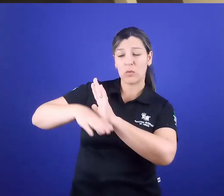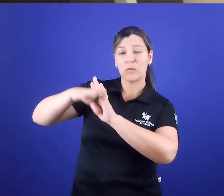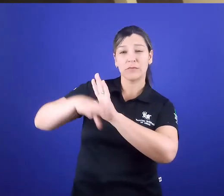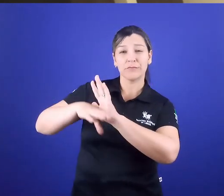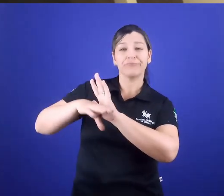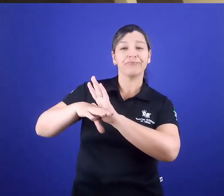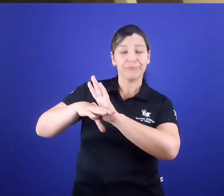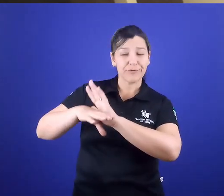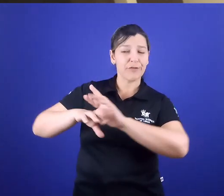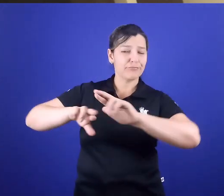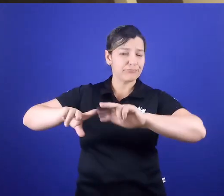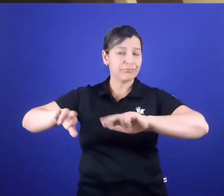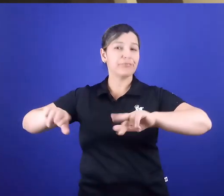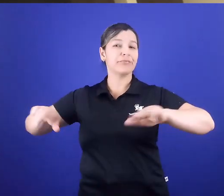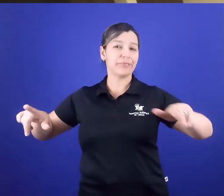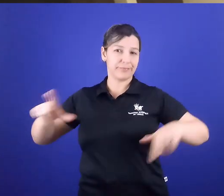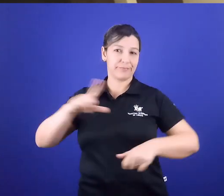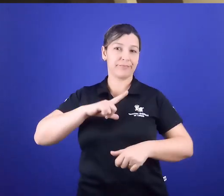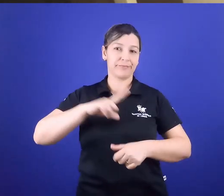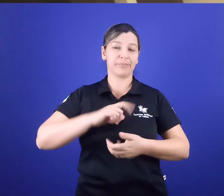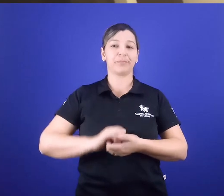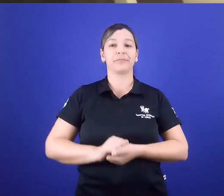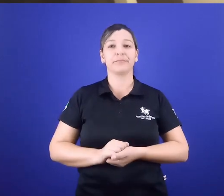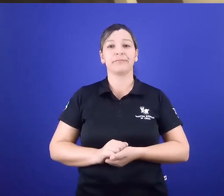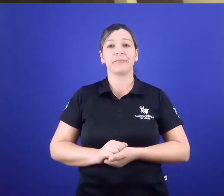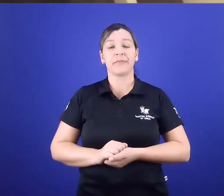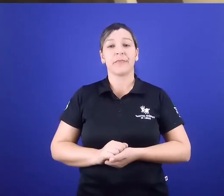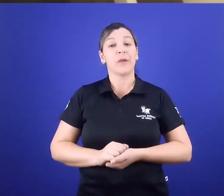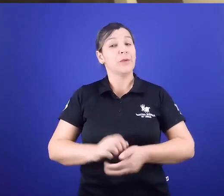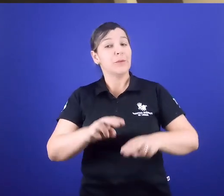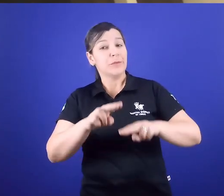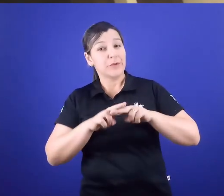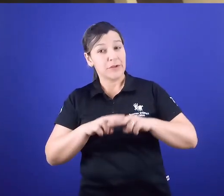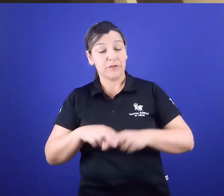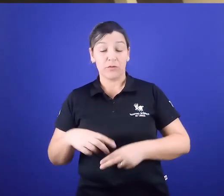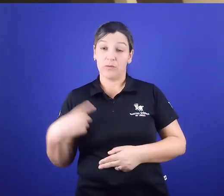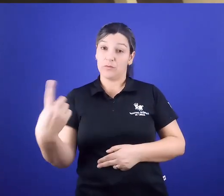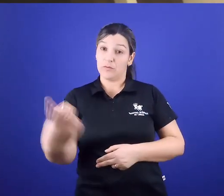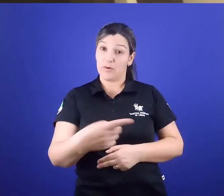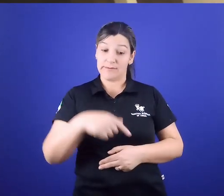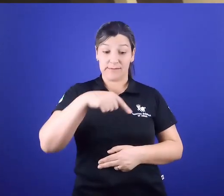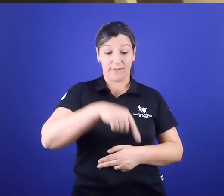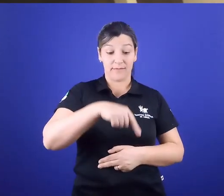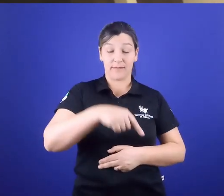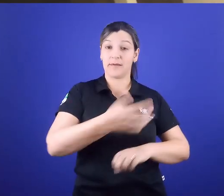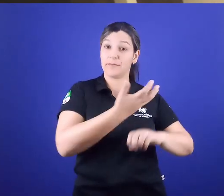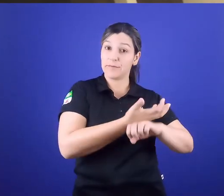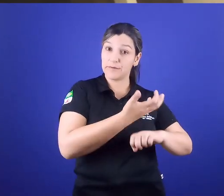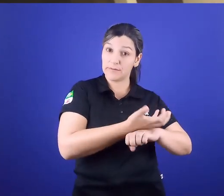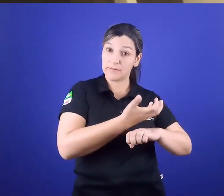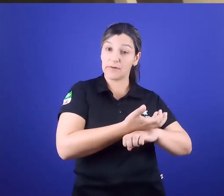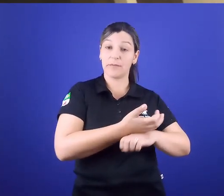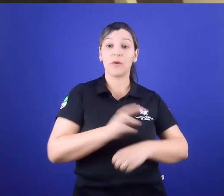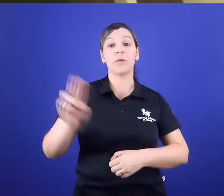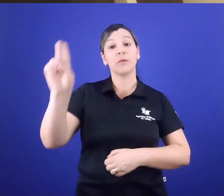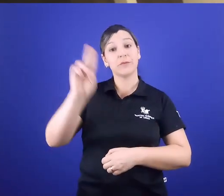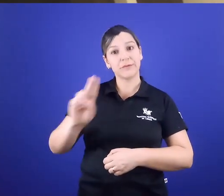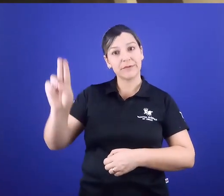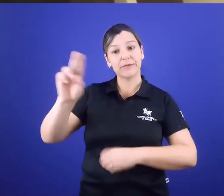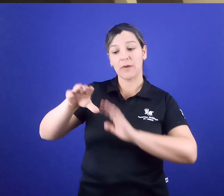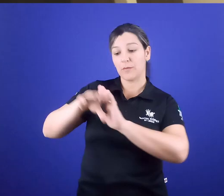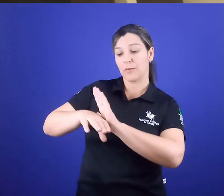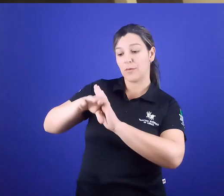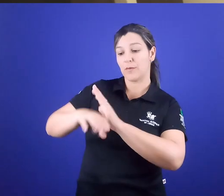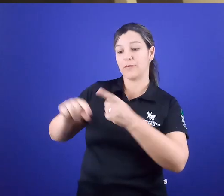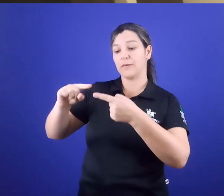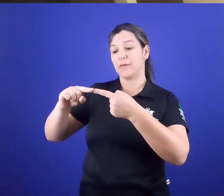esses conceitos. Então, por conta disso, aqui pra a gente vai estabelecer que cardápio é o